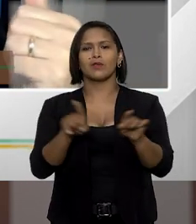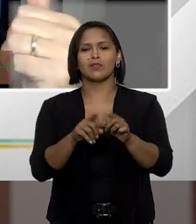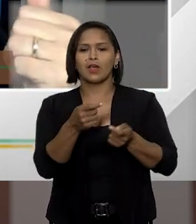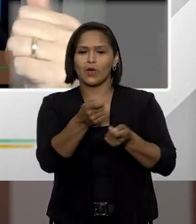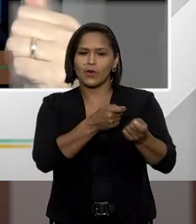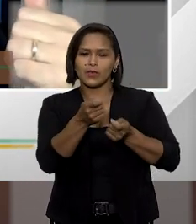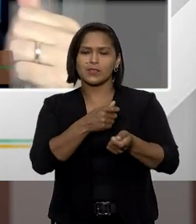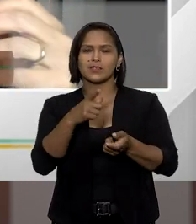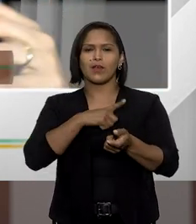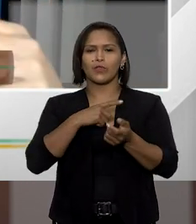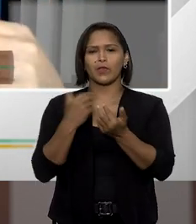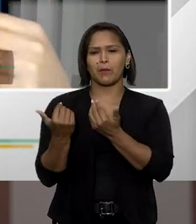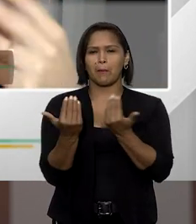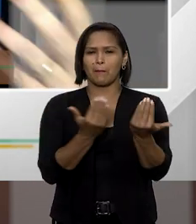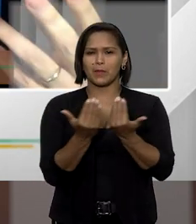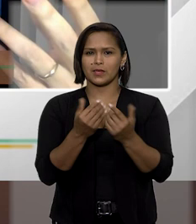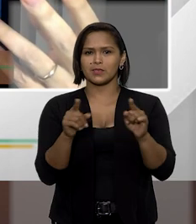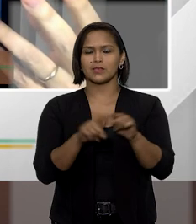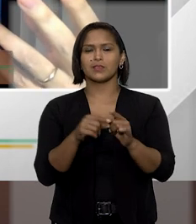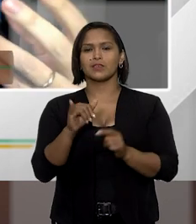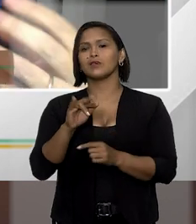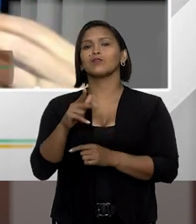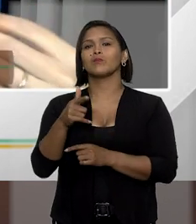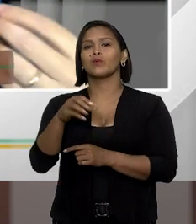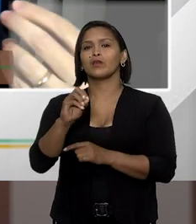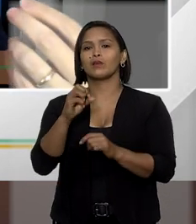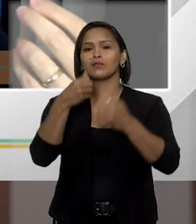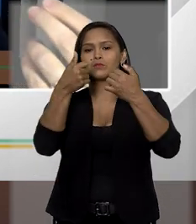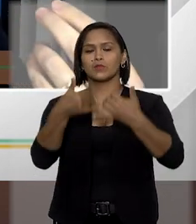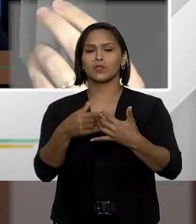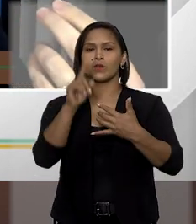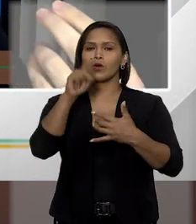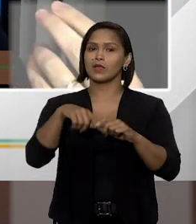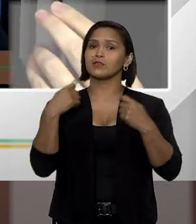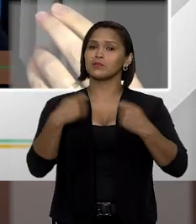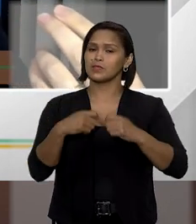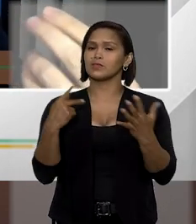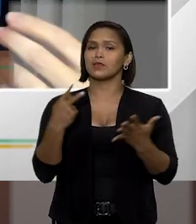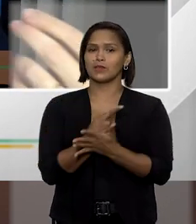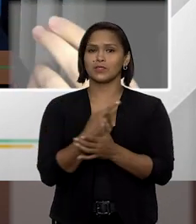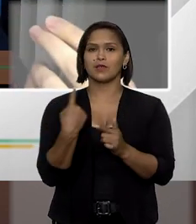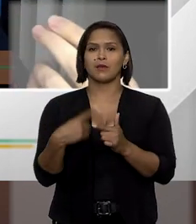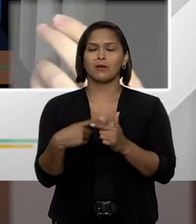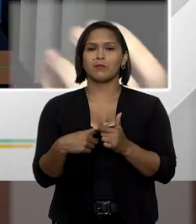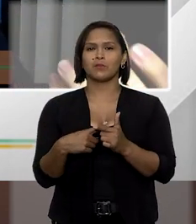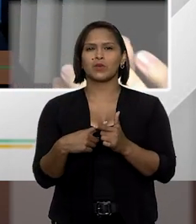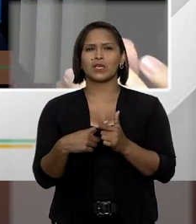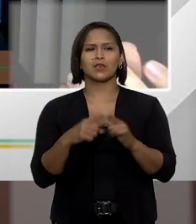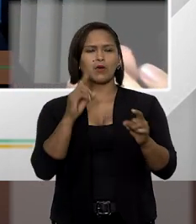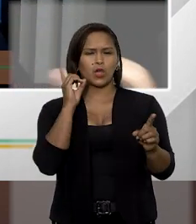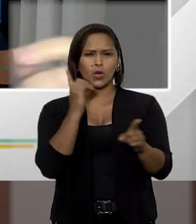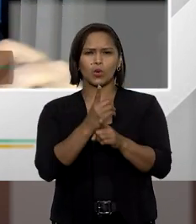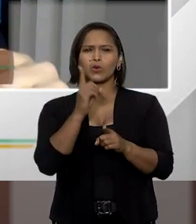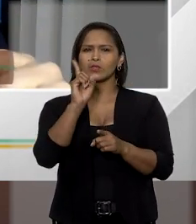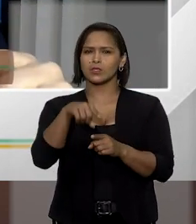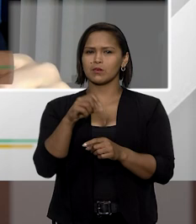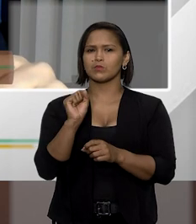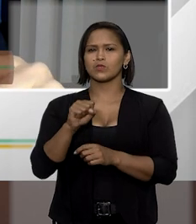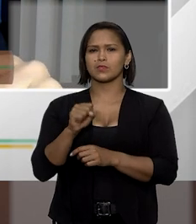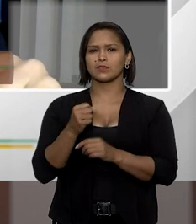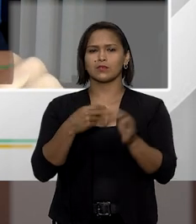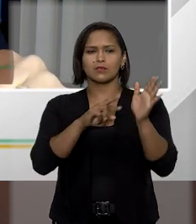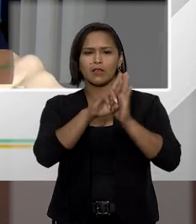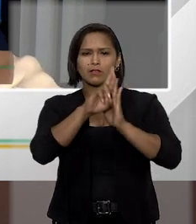anticoncorrencial tem uma sanção semelhante, e como o Igor colocou, essas sanções elas são necessárias Porque não raro nós encontramos,